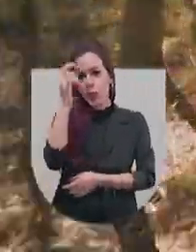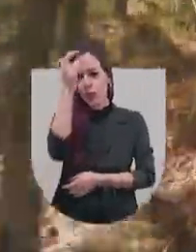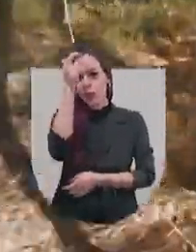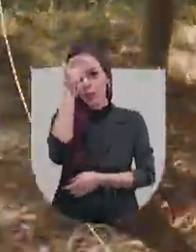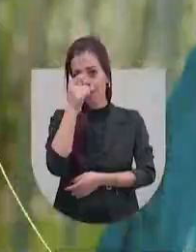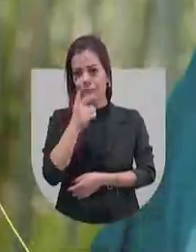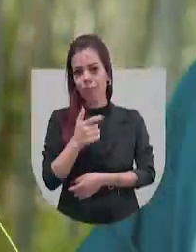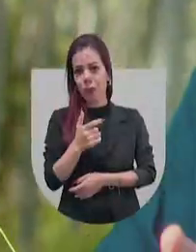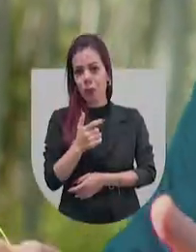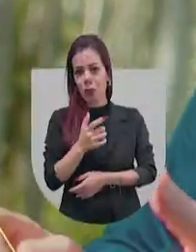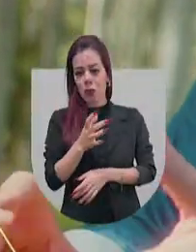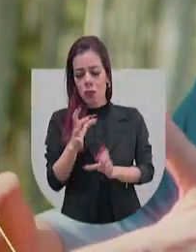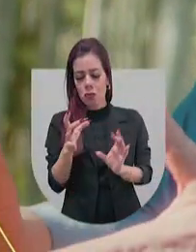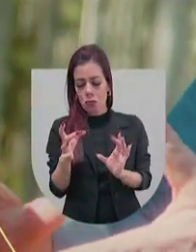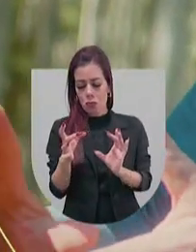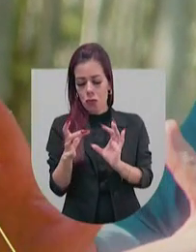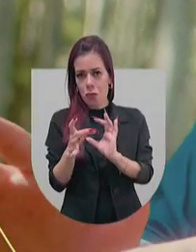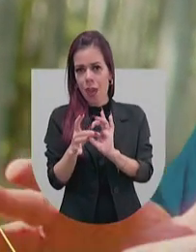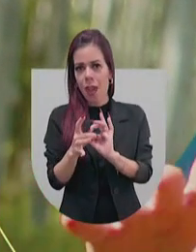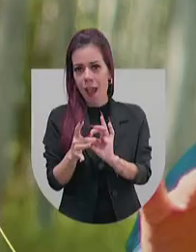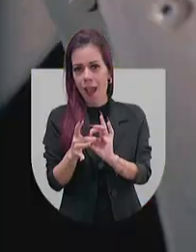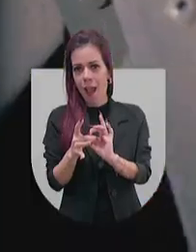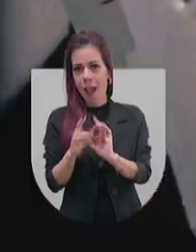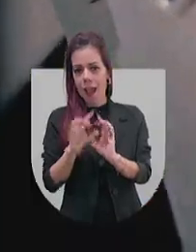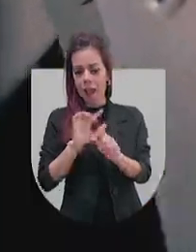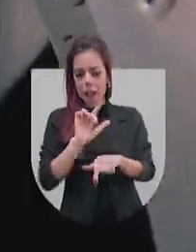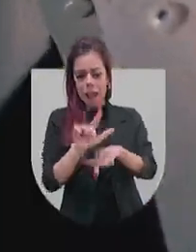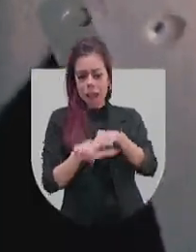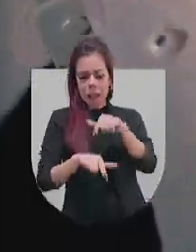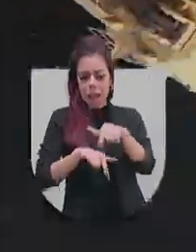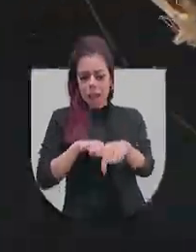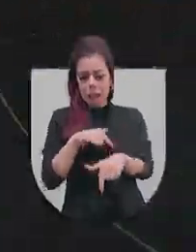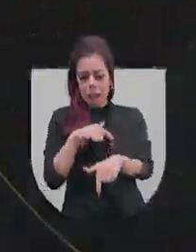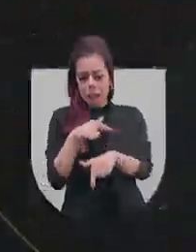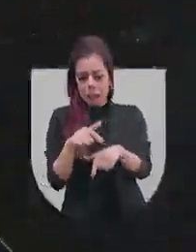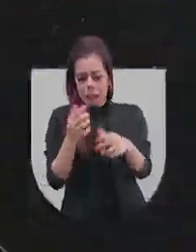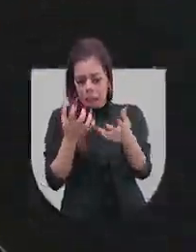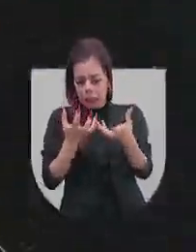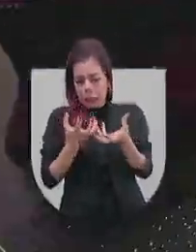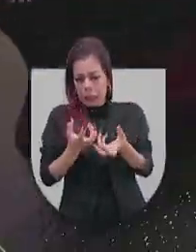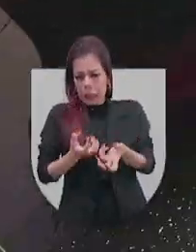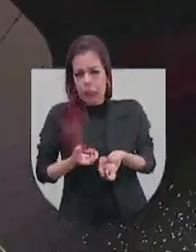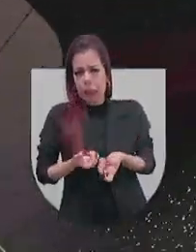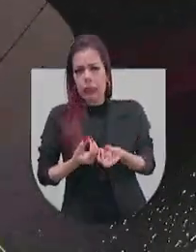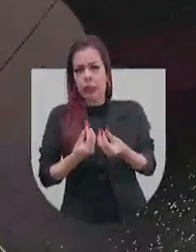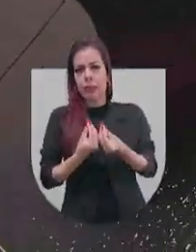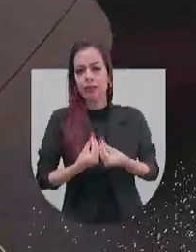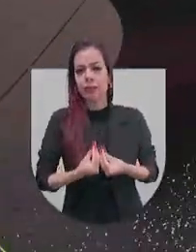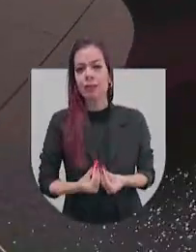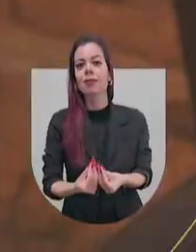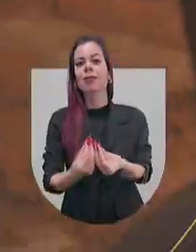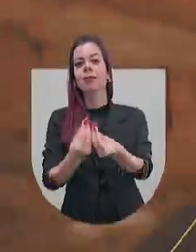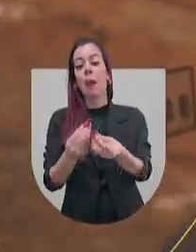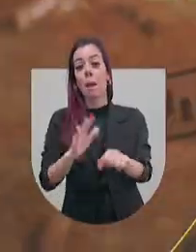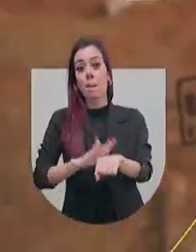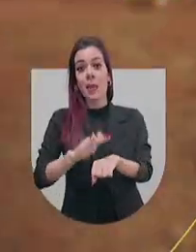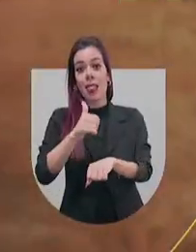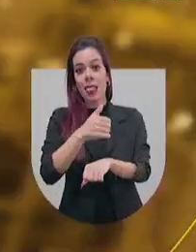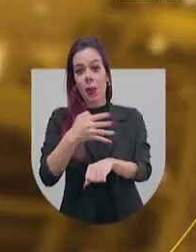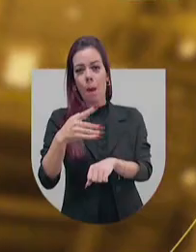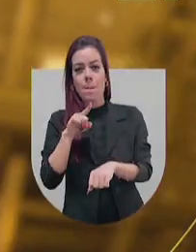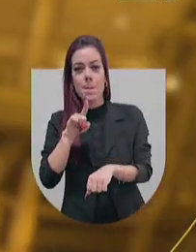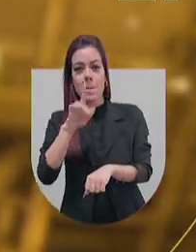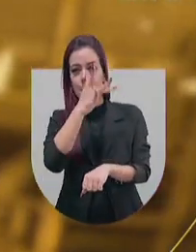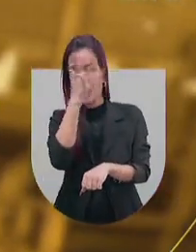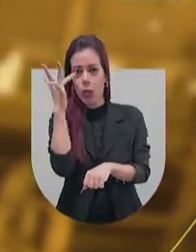sou o motivo dessa integração. Do trabalho duro que vira exportação. Das mais de 144